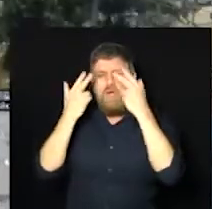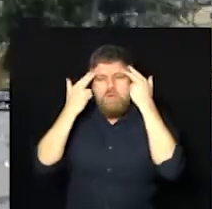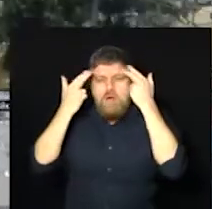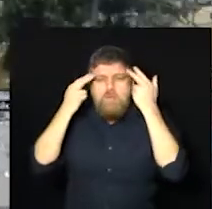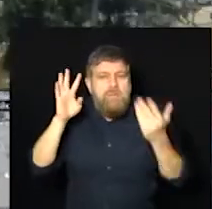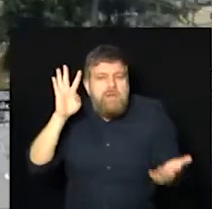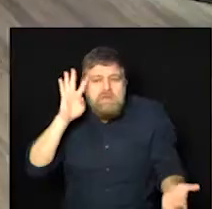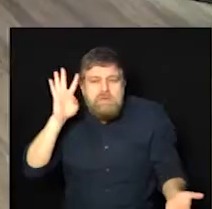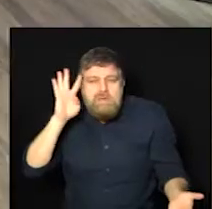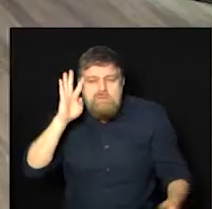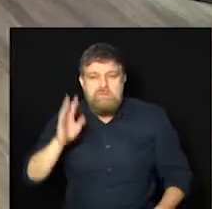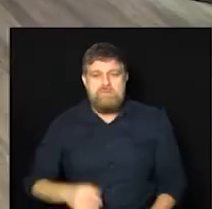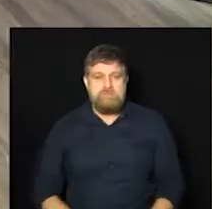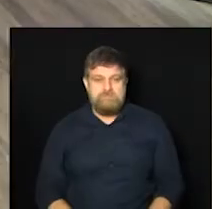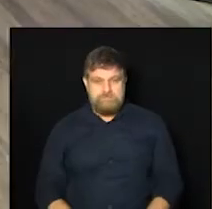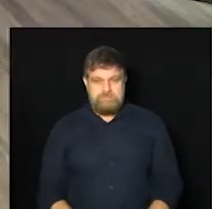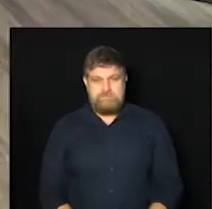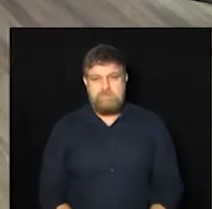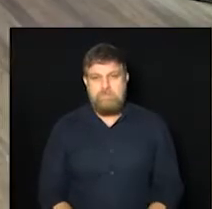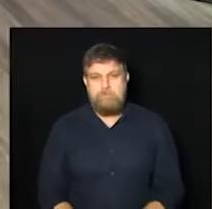quarta-feira.